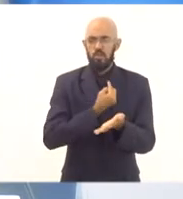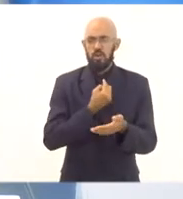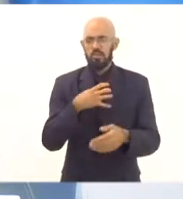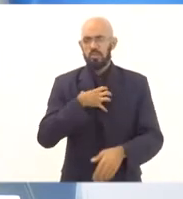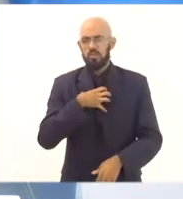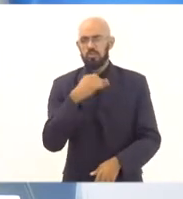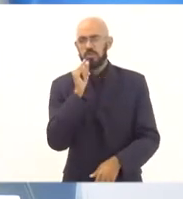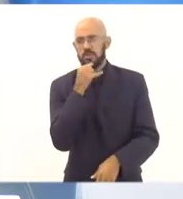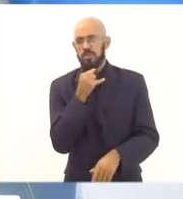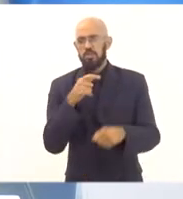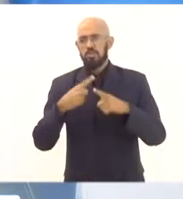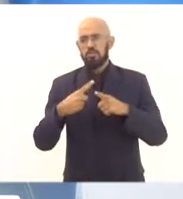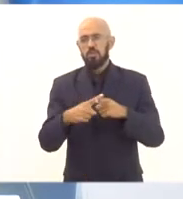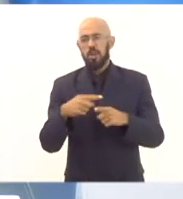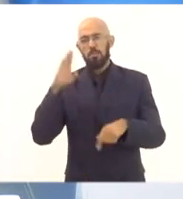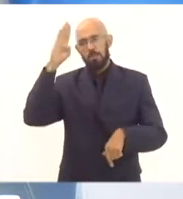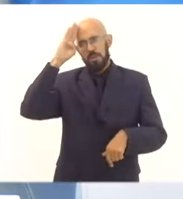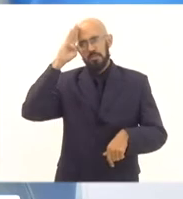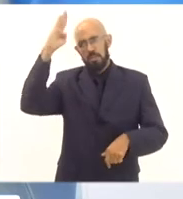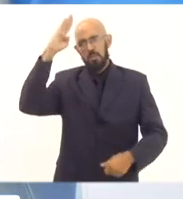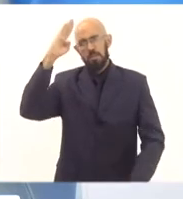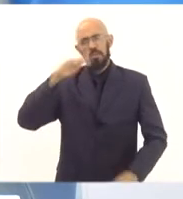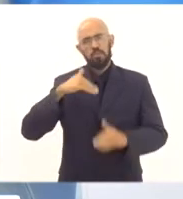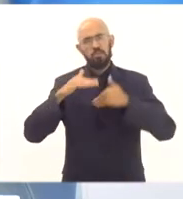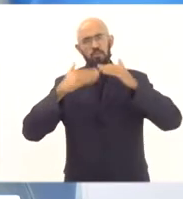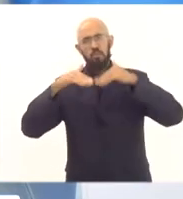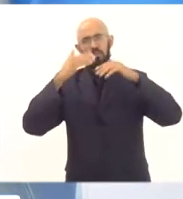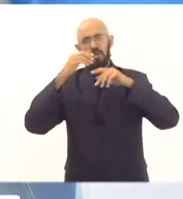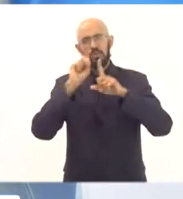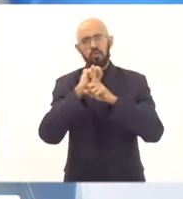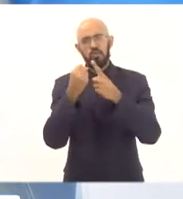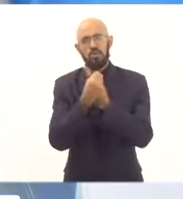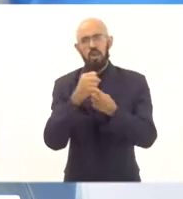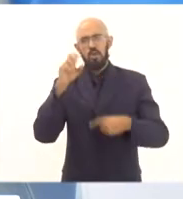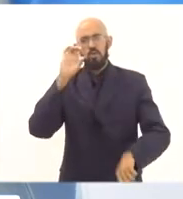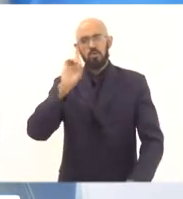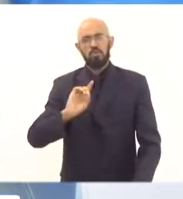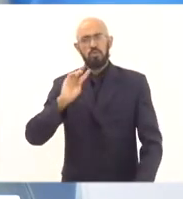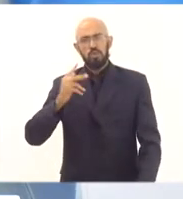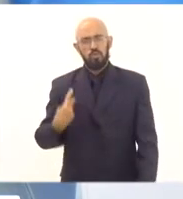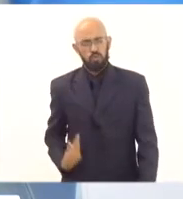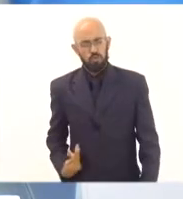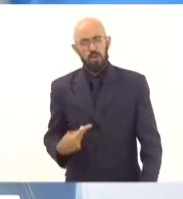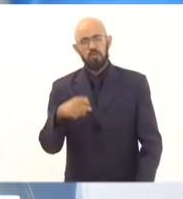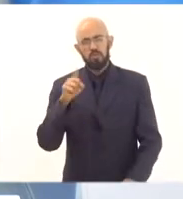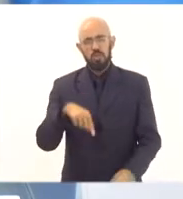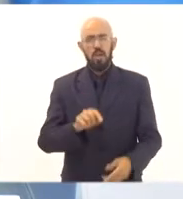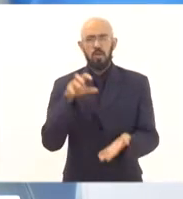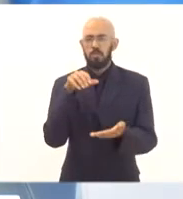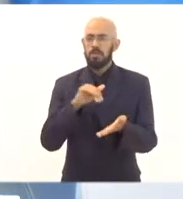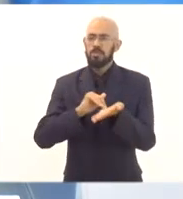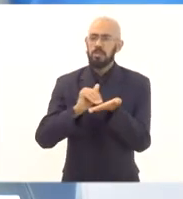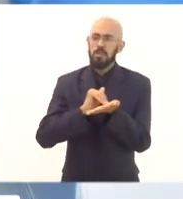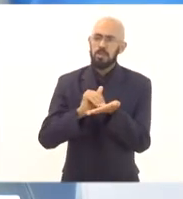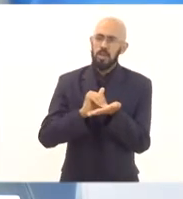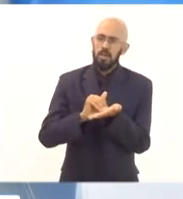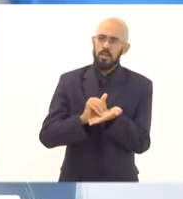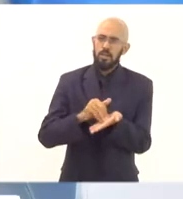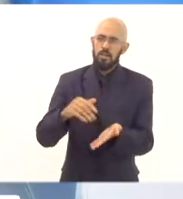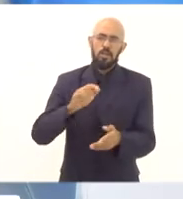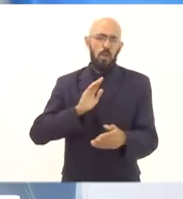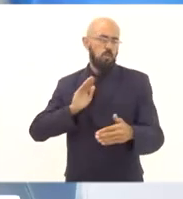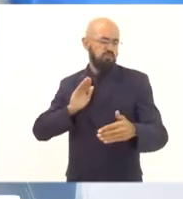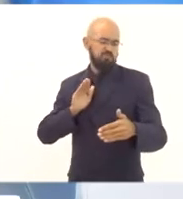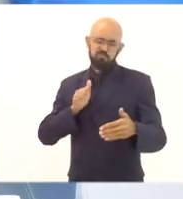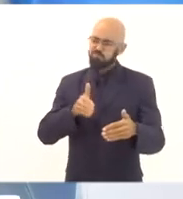principalmente pela secretaria de Desenvolvimento Social Direitos Humanos que é uma secretaria considera o